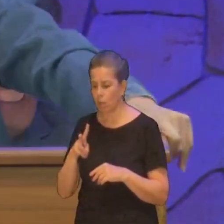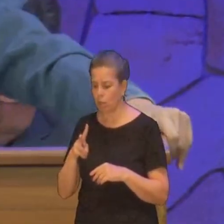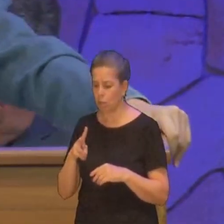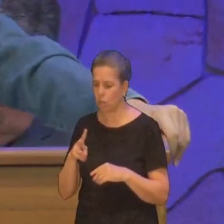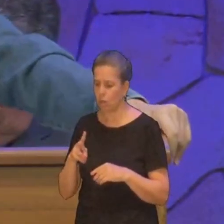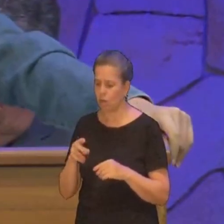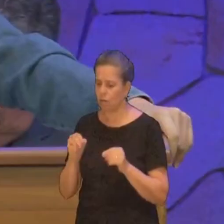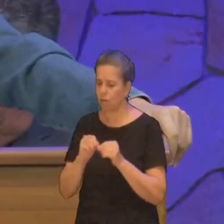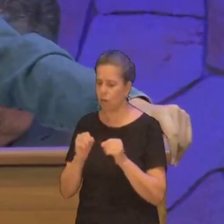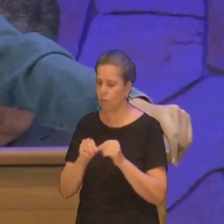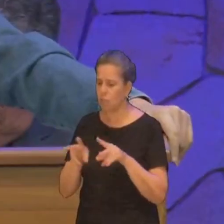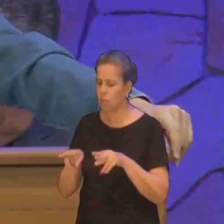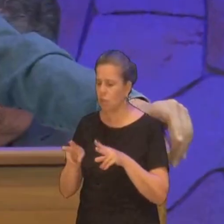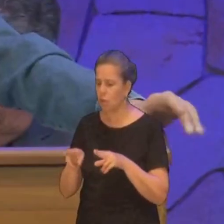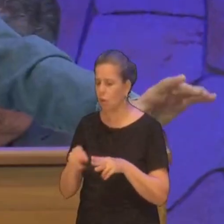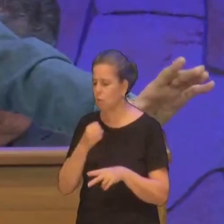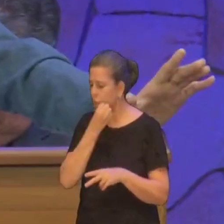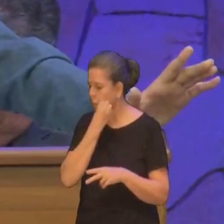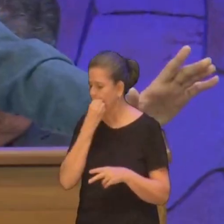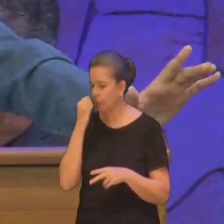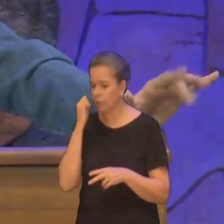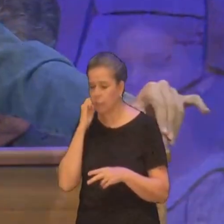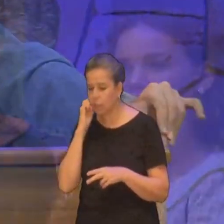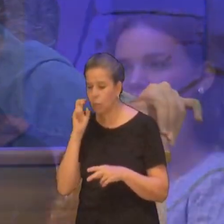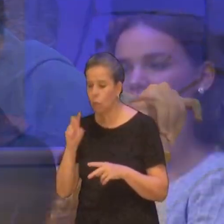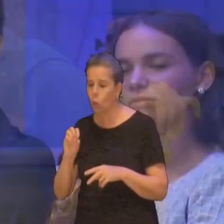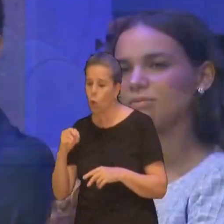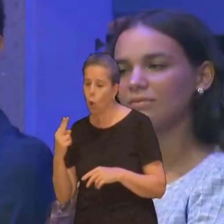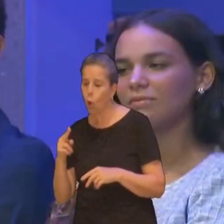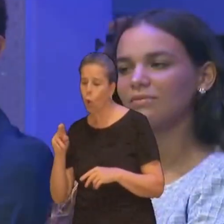igual o levita e sacerdote? Passariam reto?